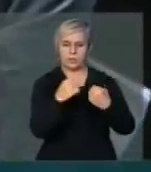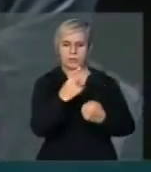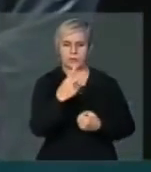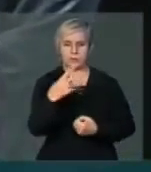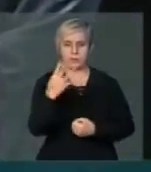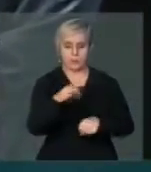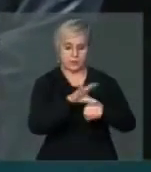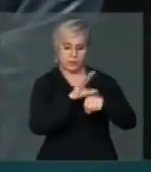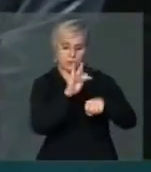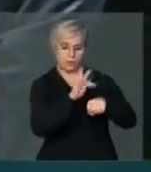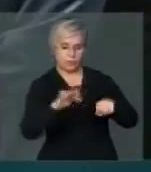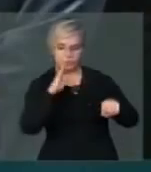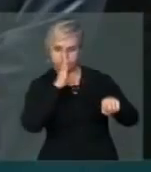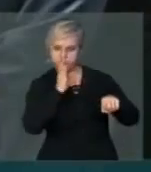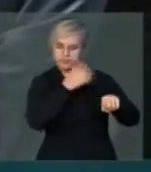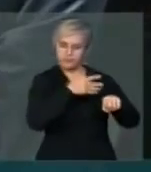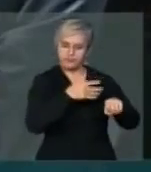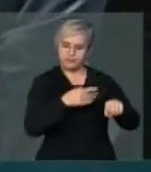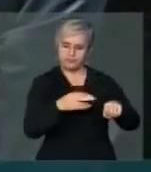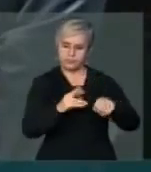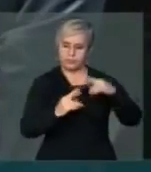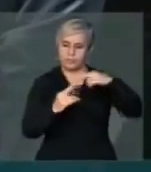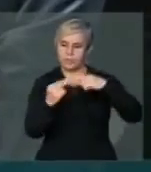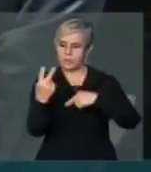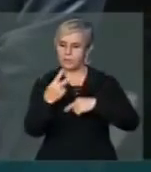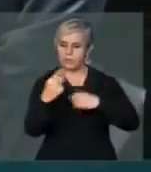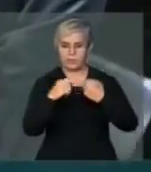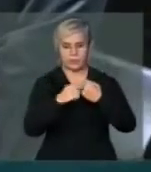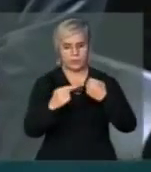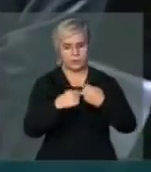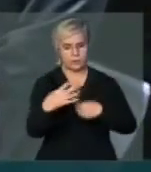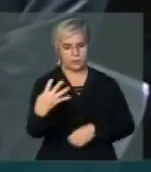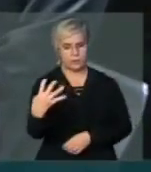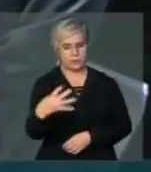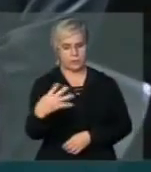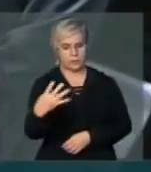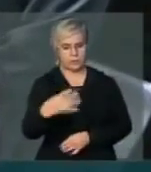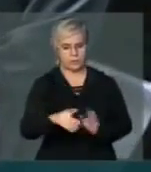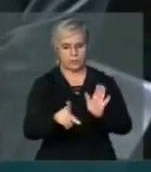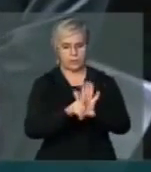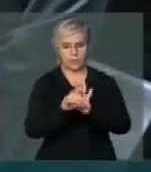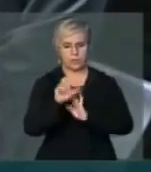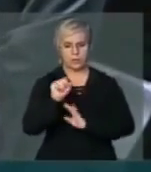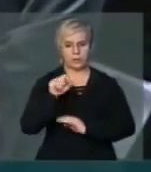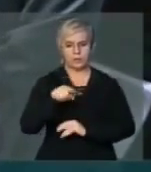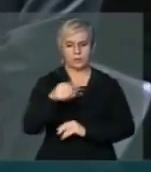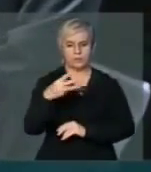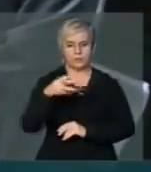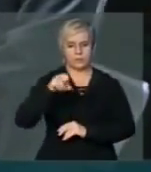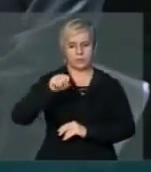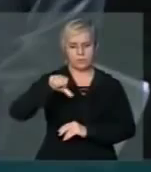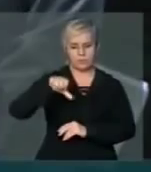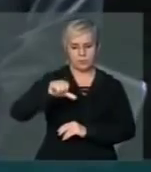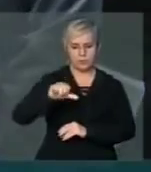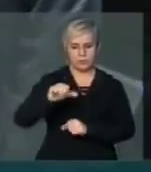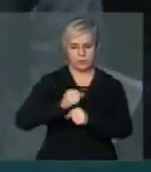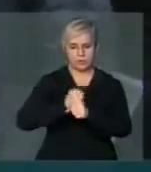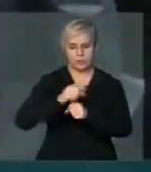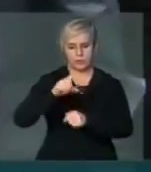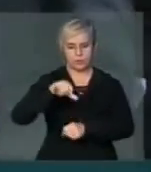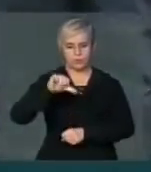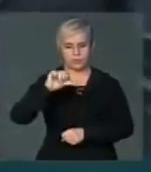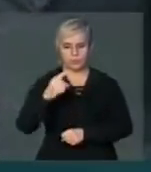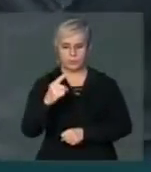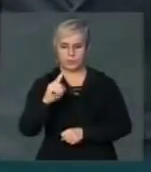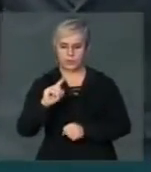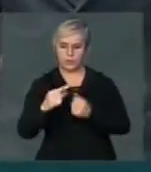da Constituição Federal, ao parágrafo 2º do artigo 4º da Lei 8.389, de 91, e